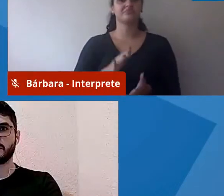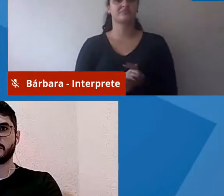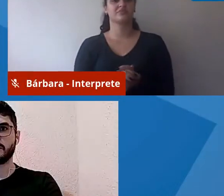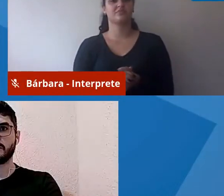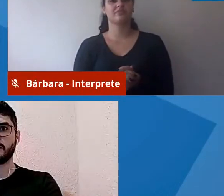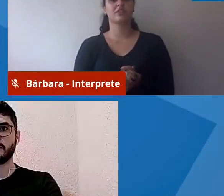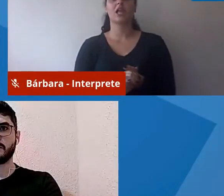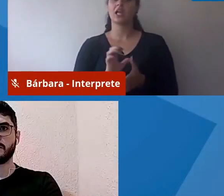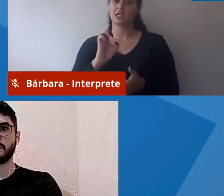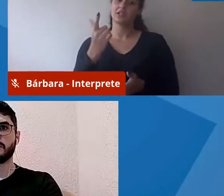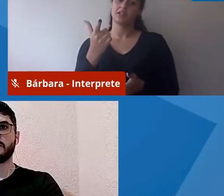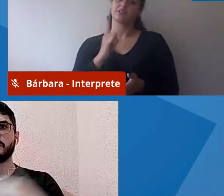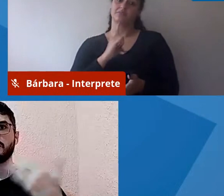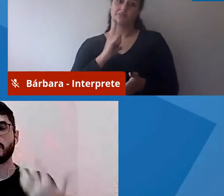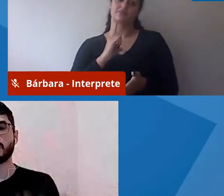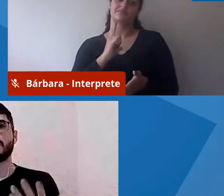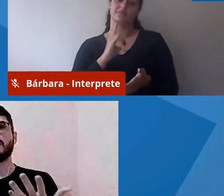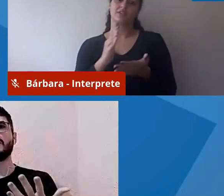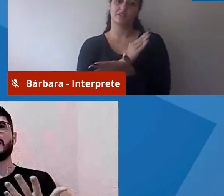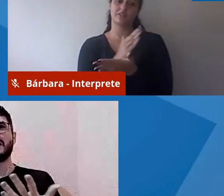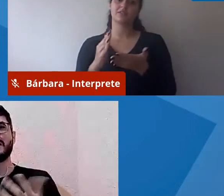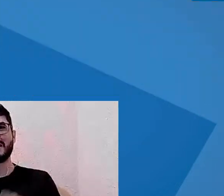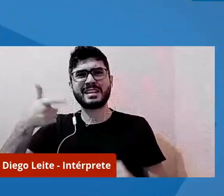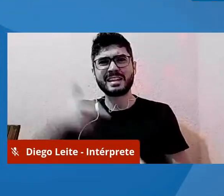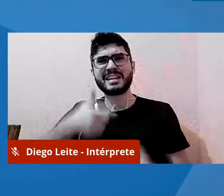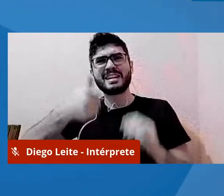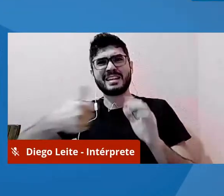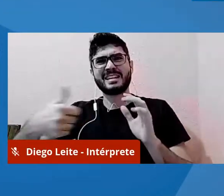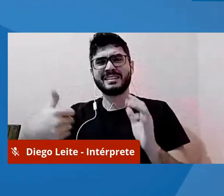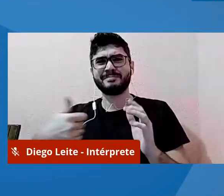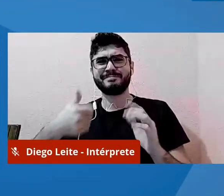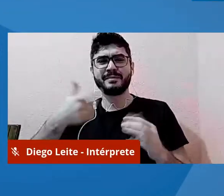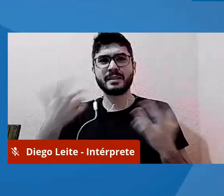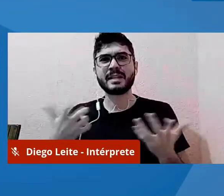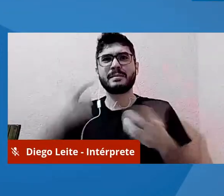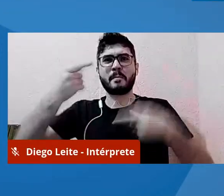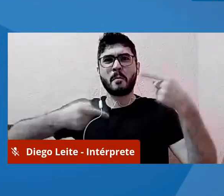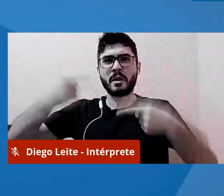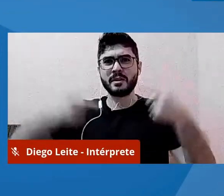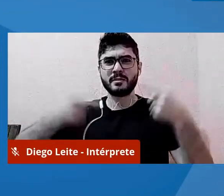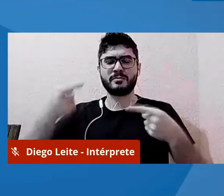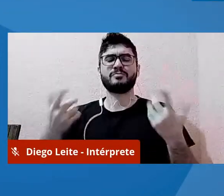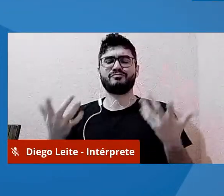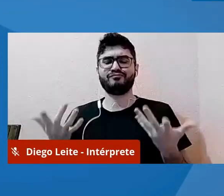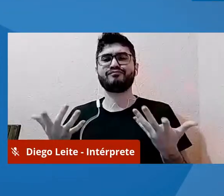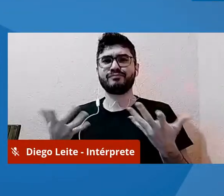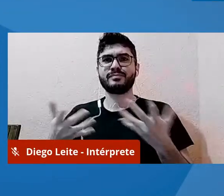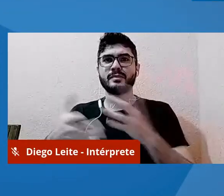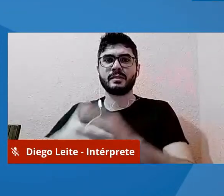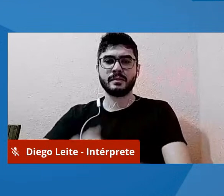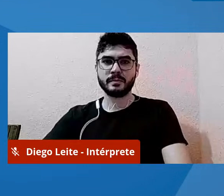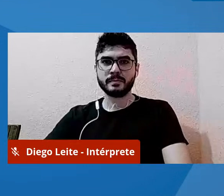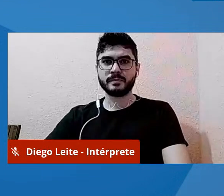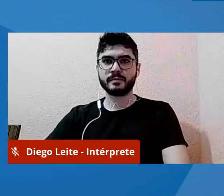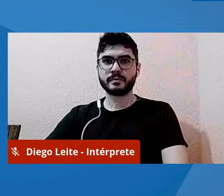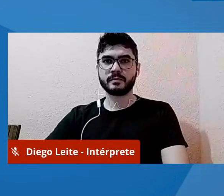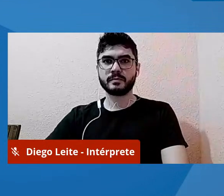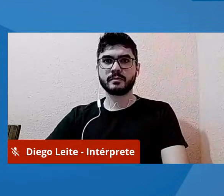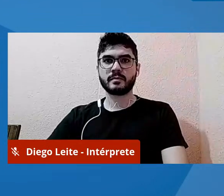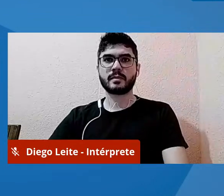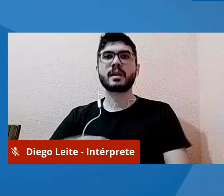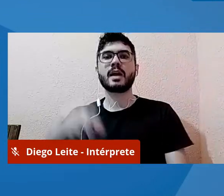de assassinatos políticos, claro, mas não é um fenômeno massivo. Bom, isso também é uma